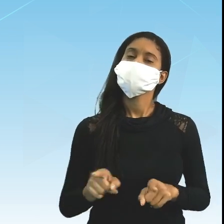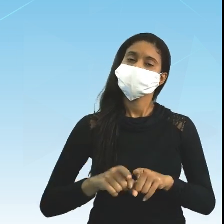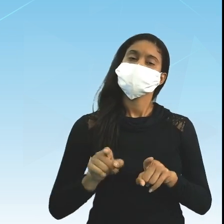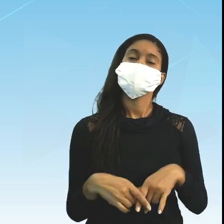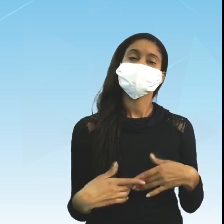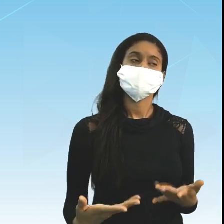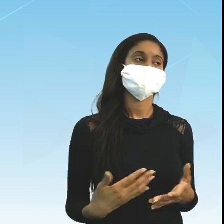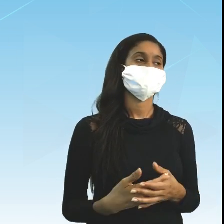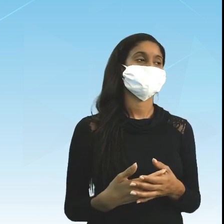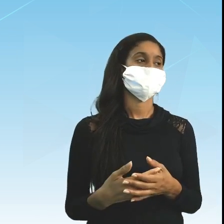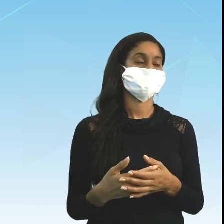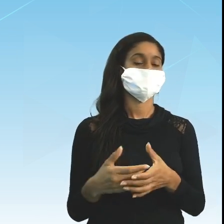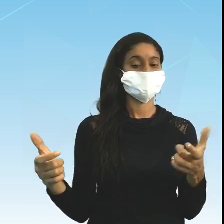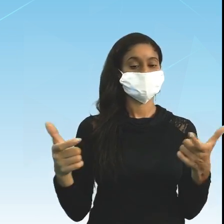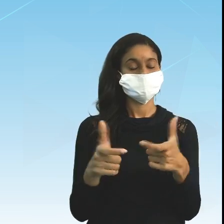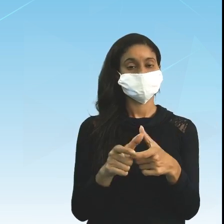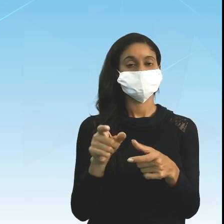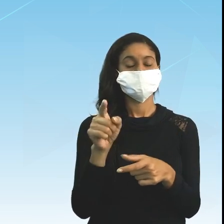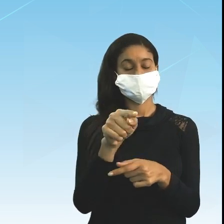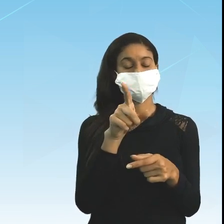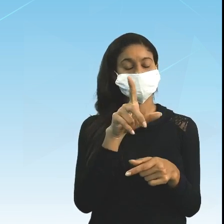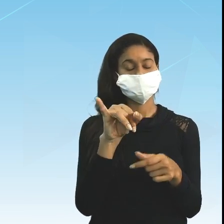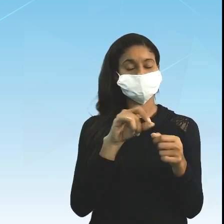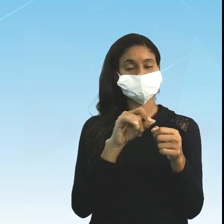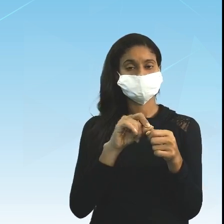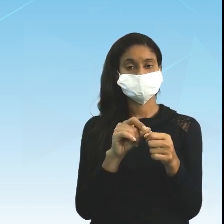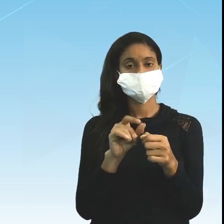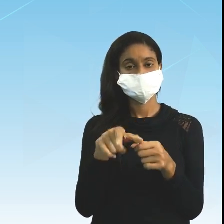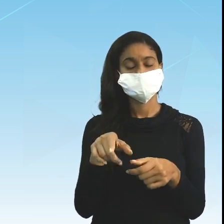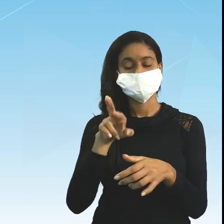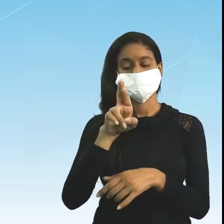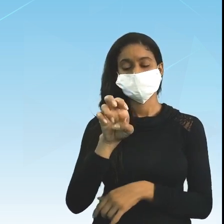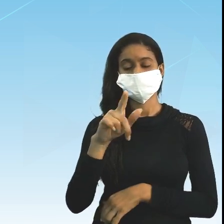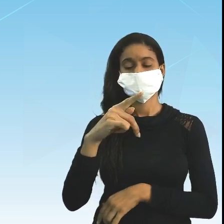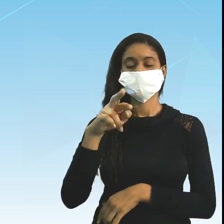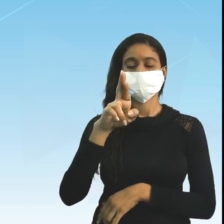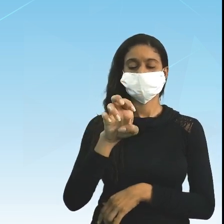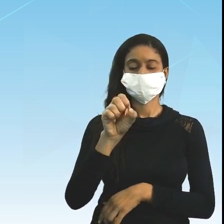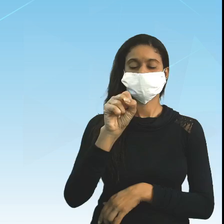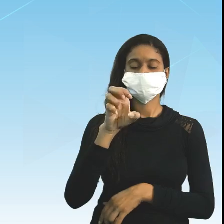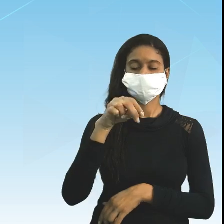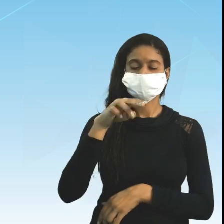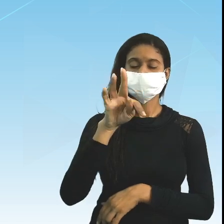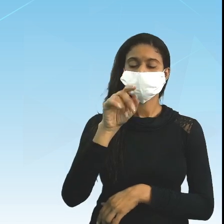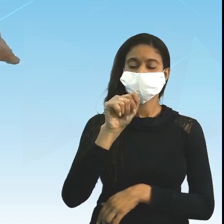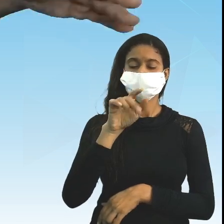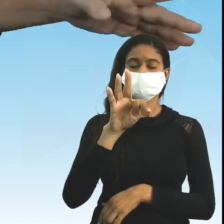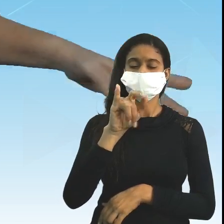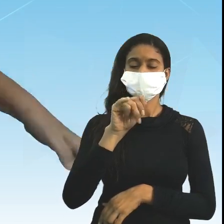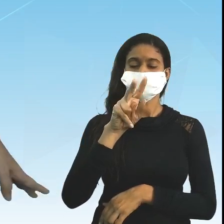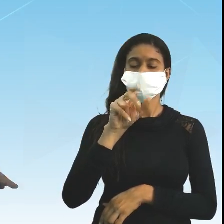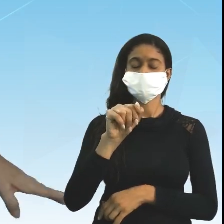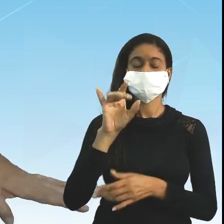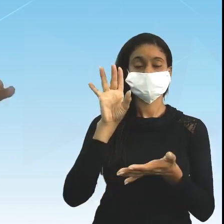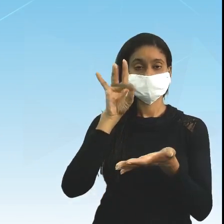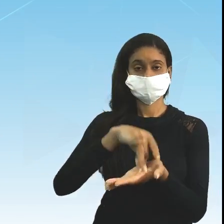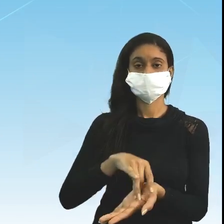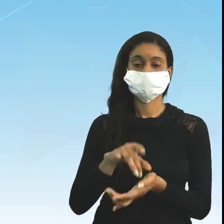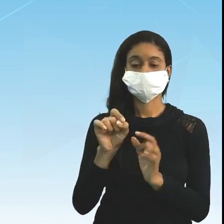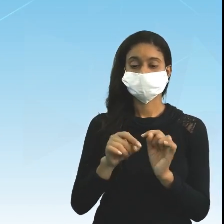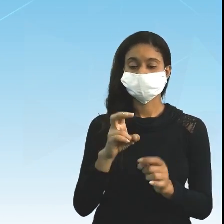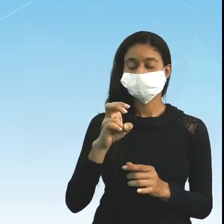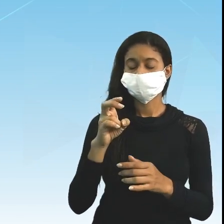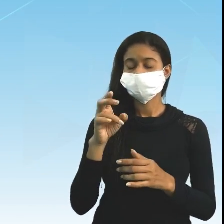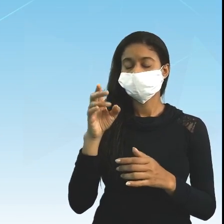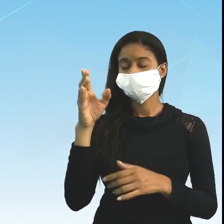o tamanho que você vai colocar. É uma forma representativa do tamanho real. Se o real aqui é 5x5,